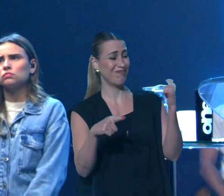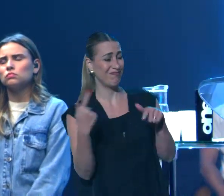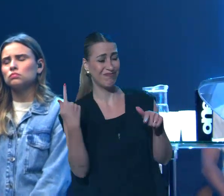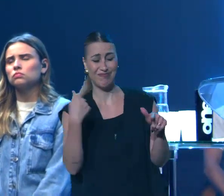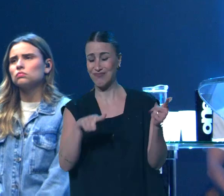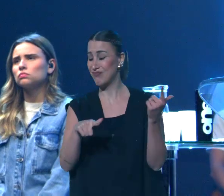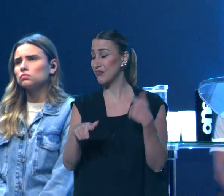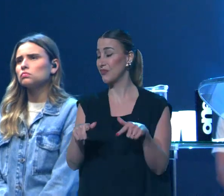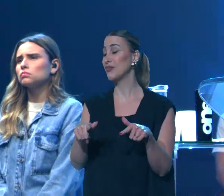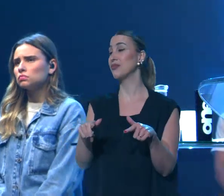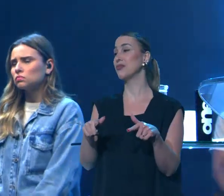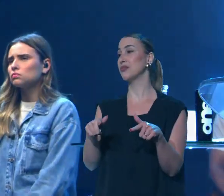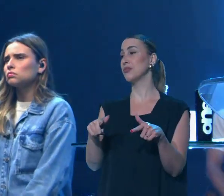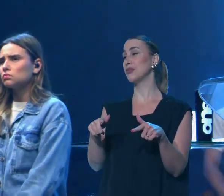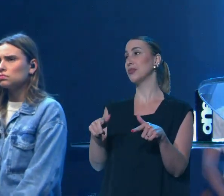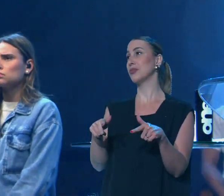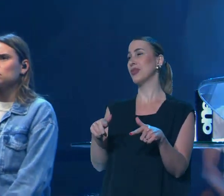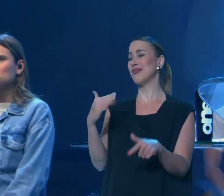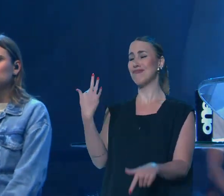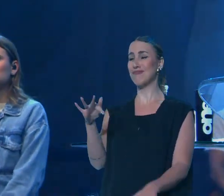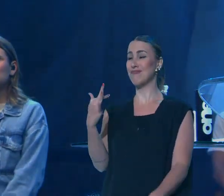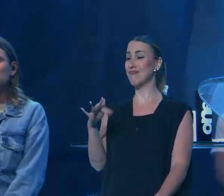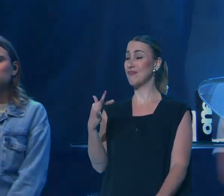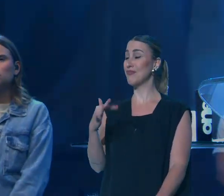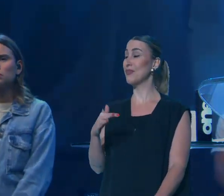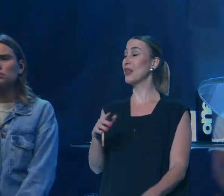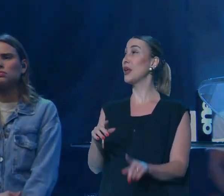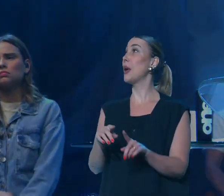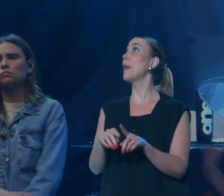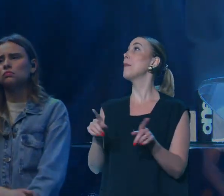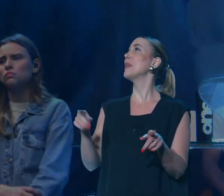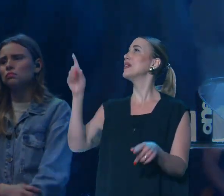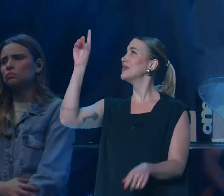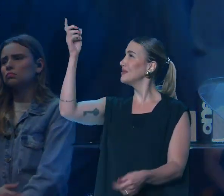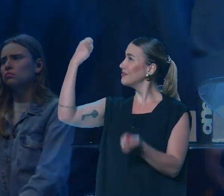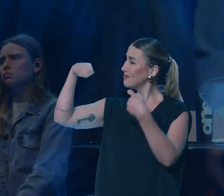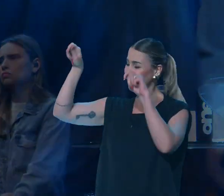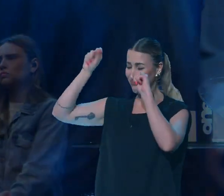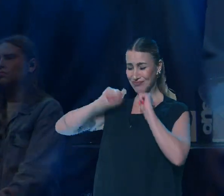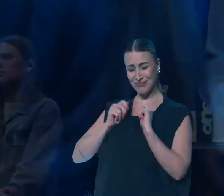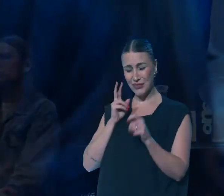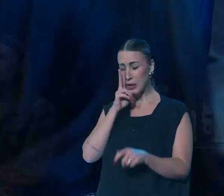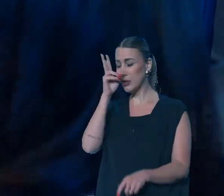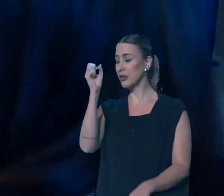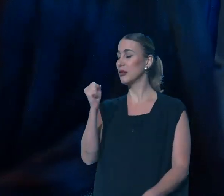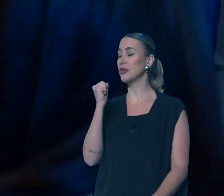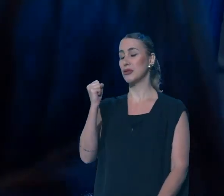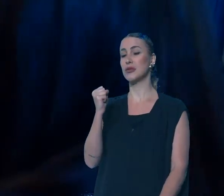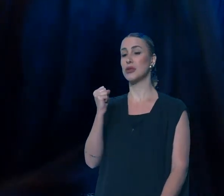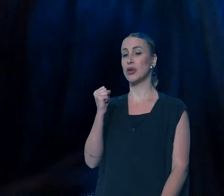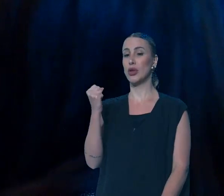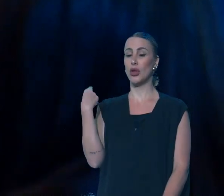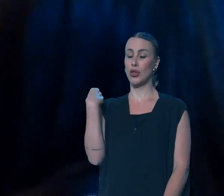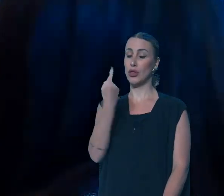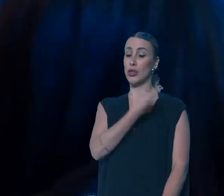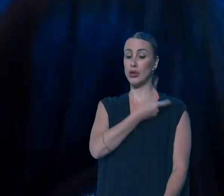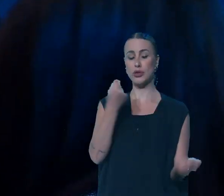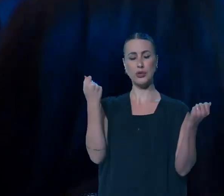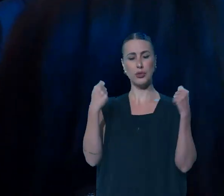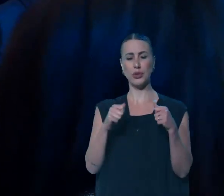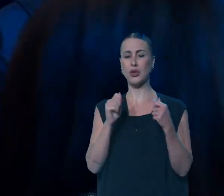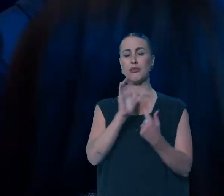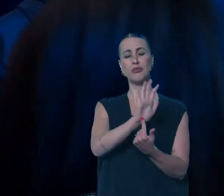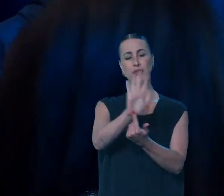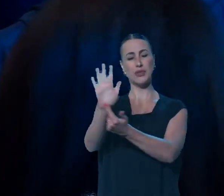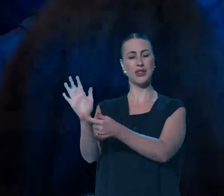nossa humanidade, fortalece o nosso espírito, para que possamos revelar Cristo todas as vezes em que formos